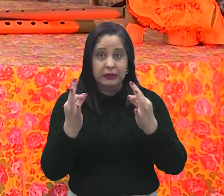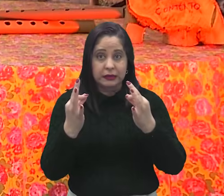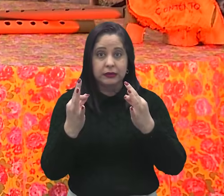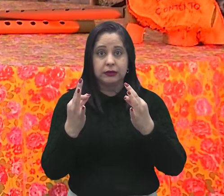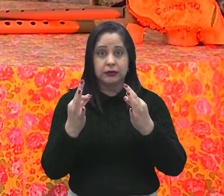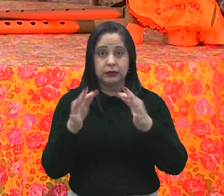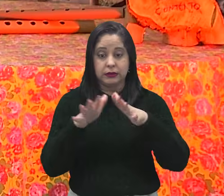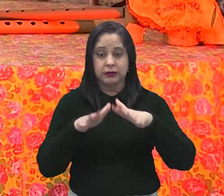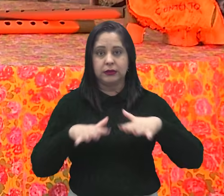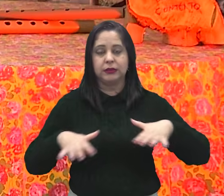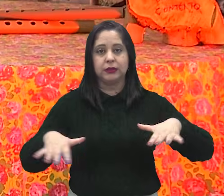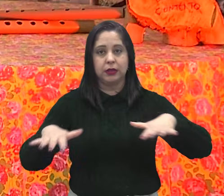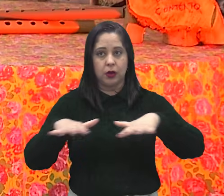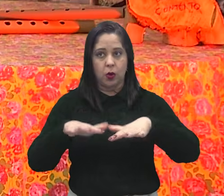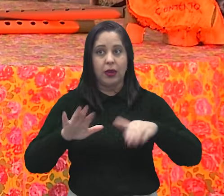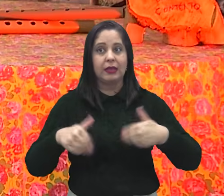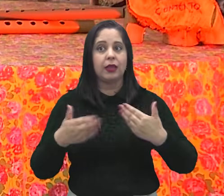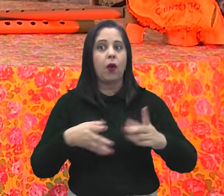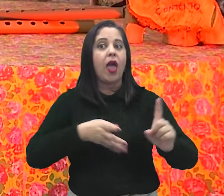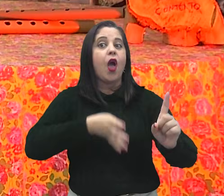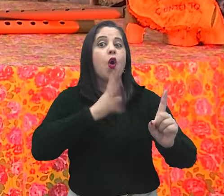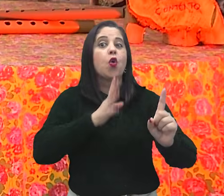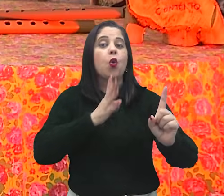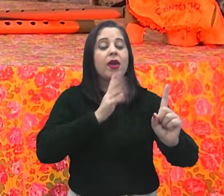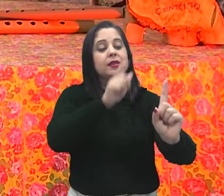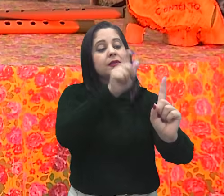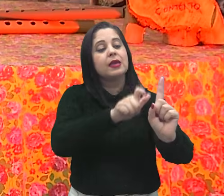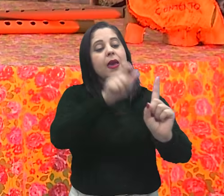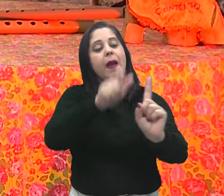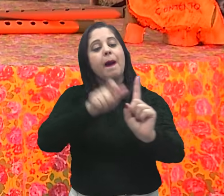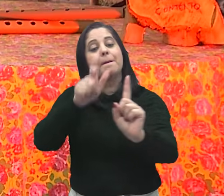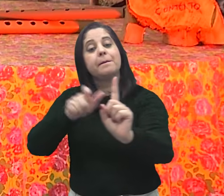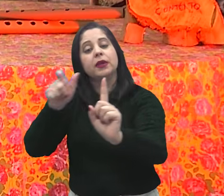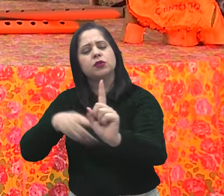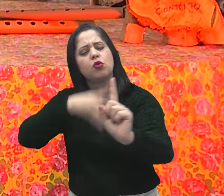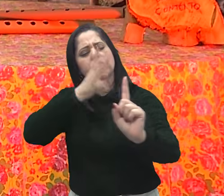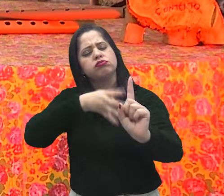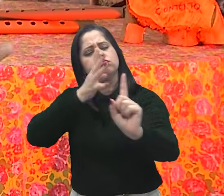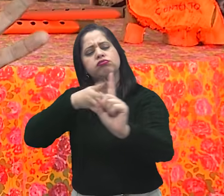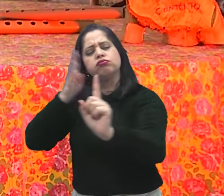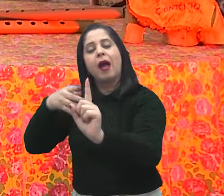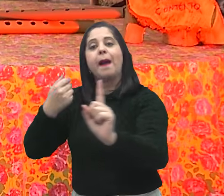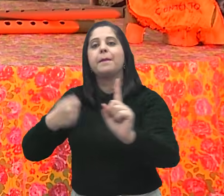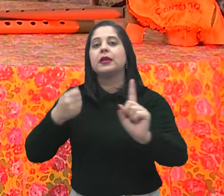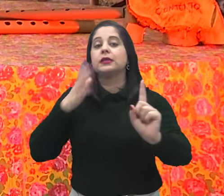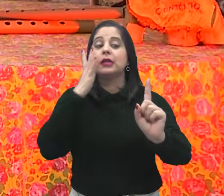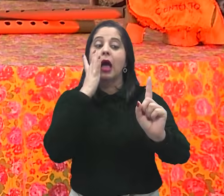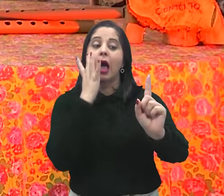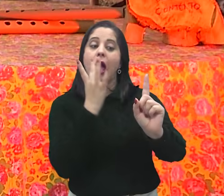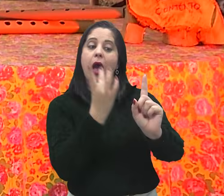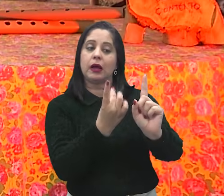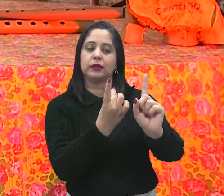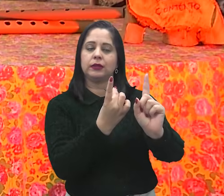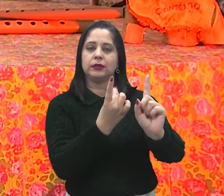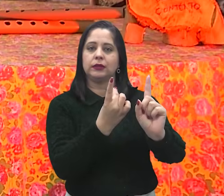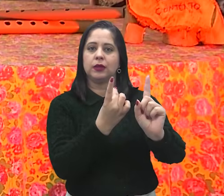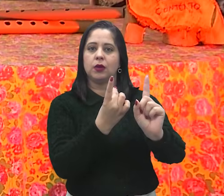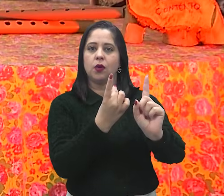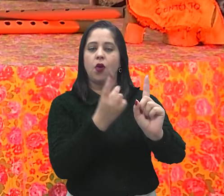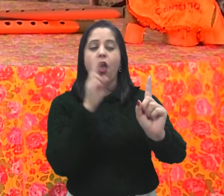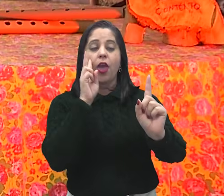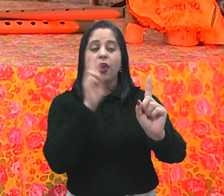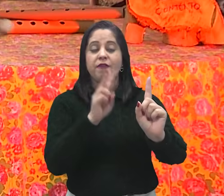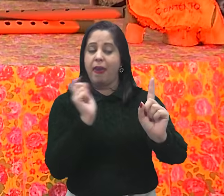as pessoas, né, a gente tem que estar atento à vocação daquela pessoa, qual é o potencial